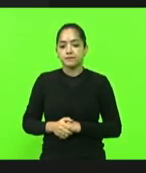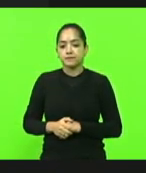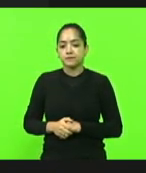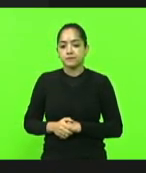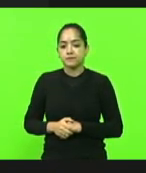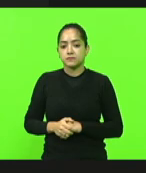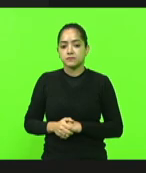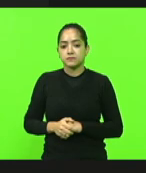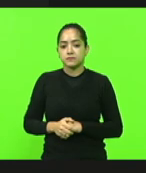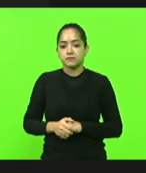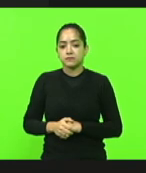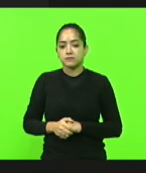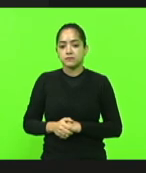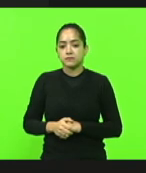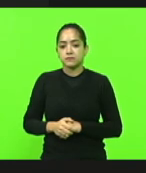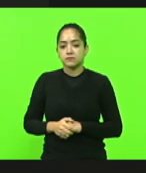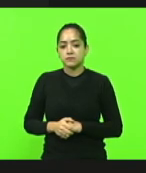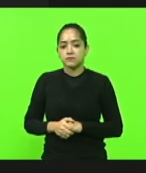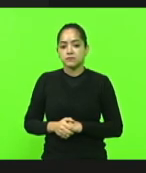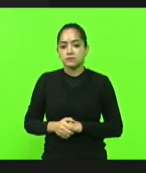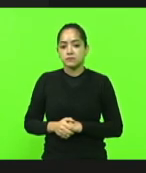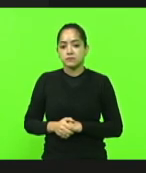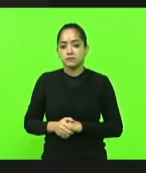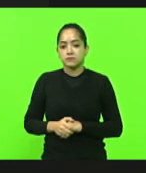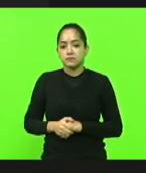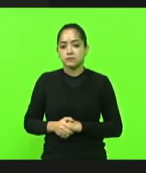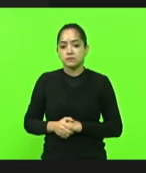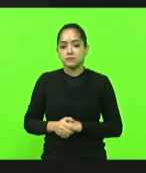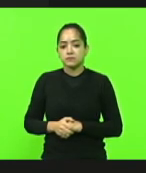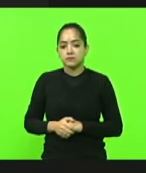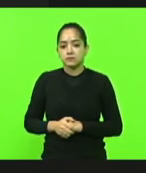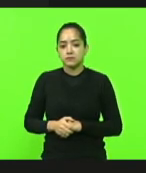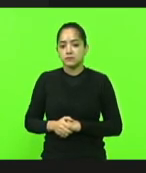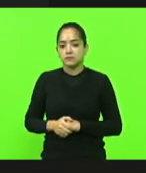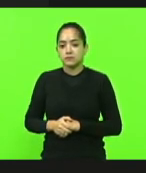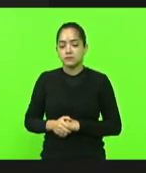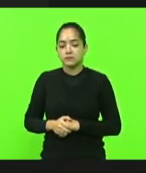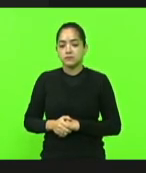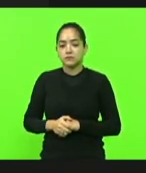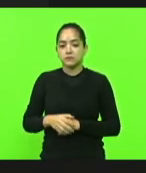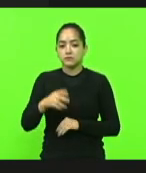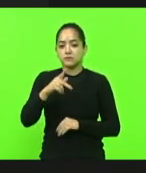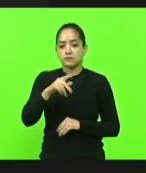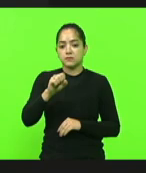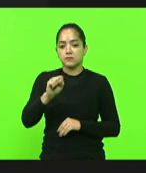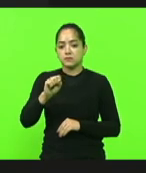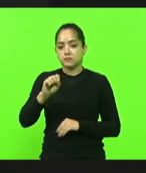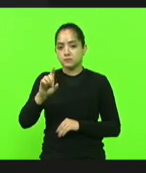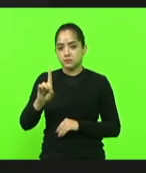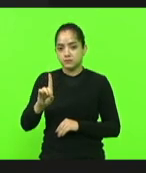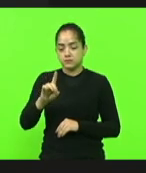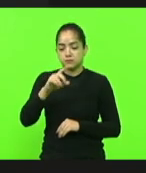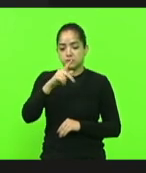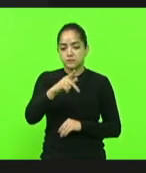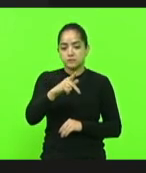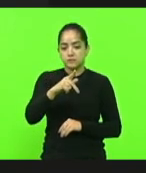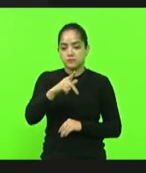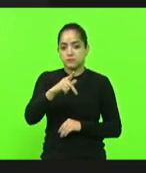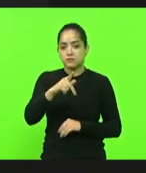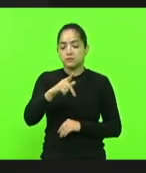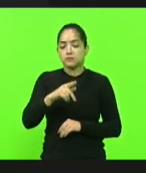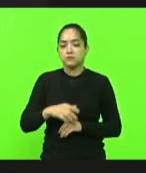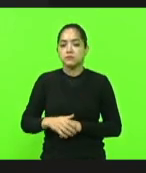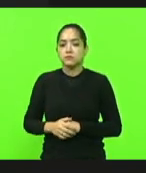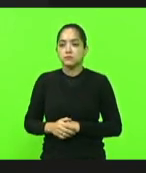PSD, presidente? Sim. Então, estou lá. Bloco PSD e